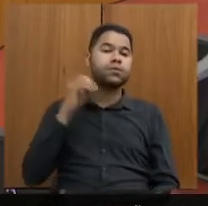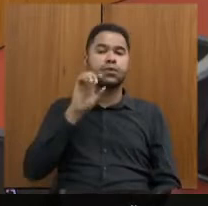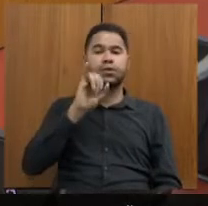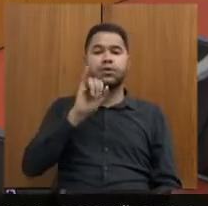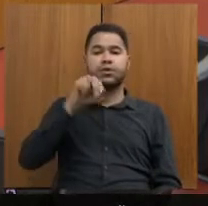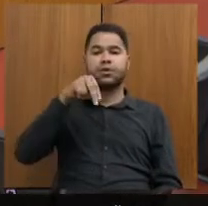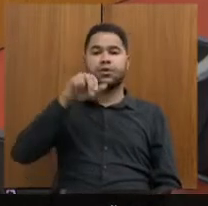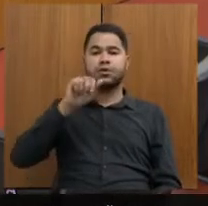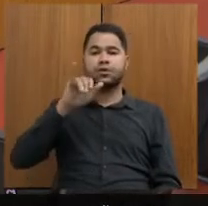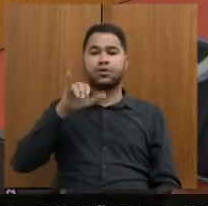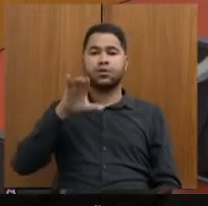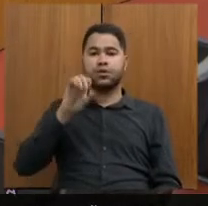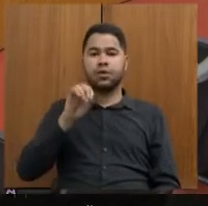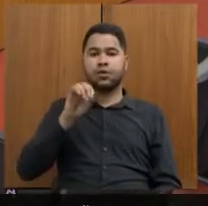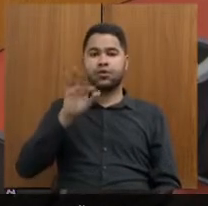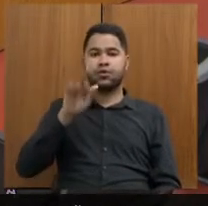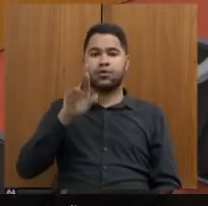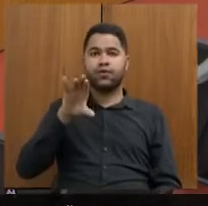Franco